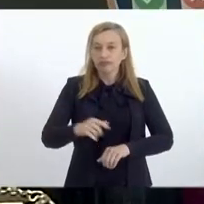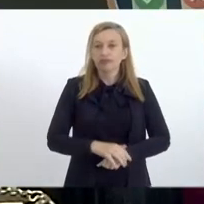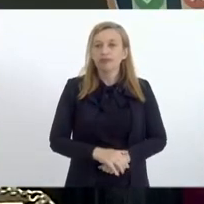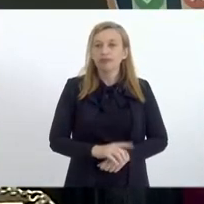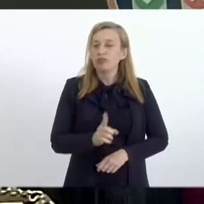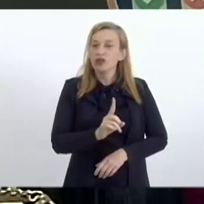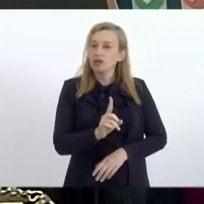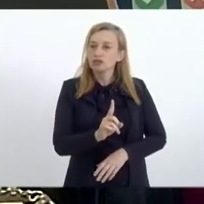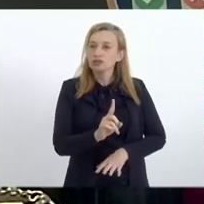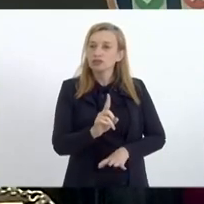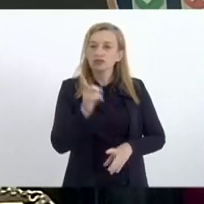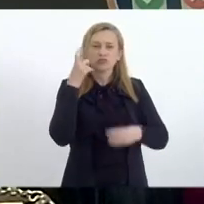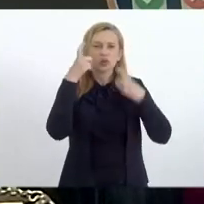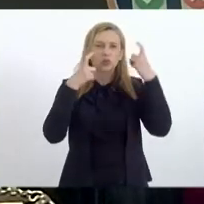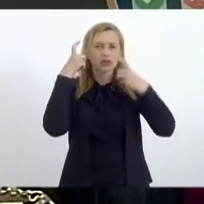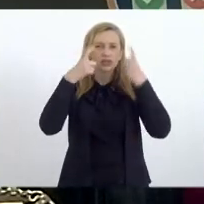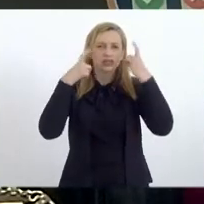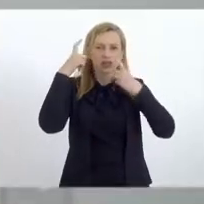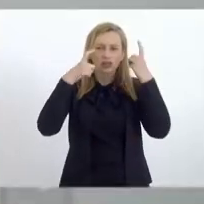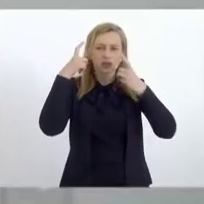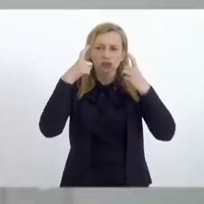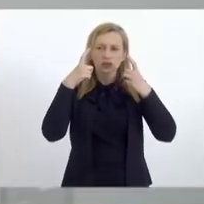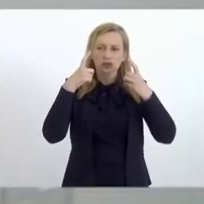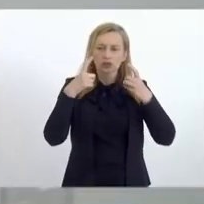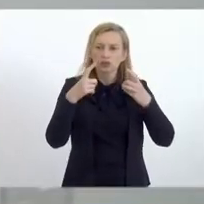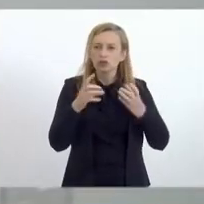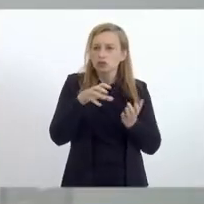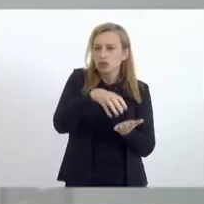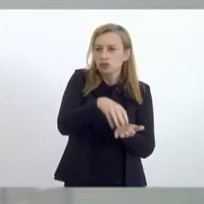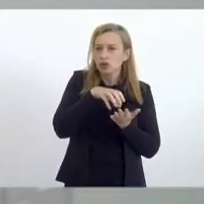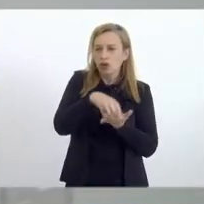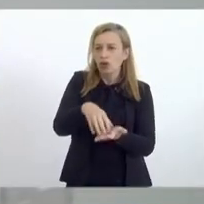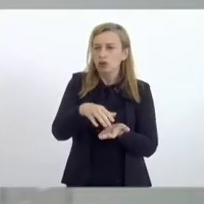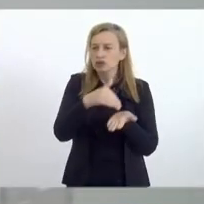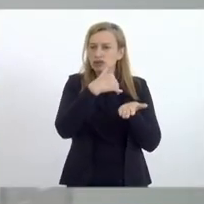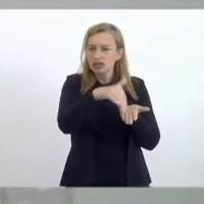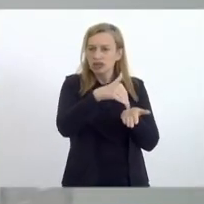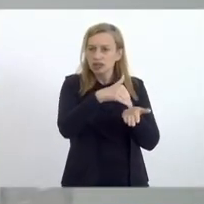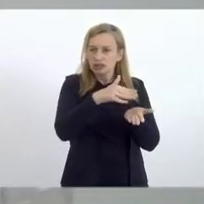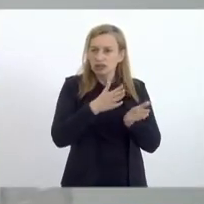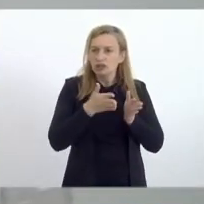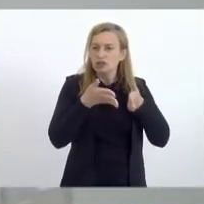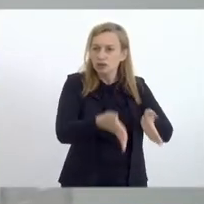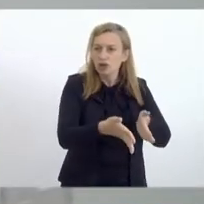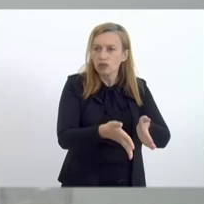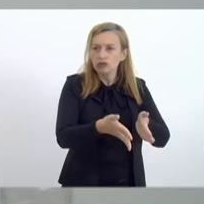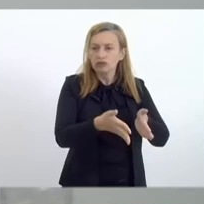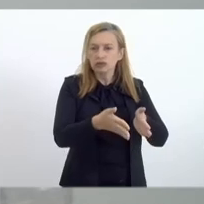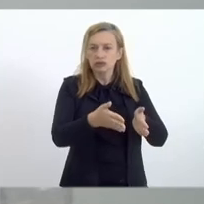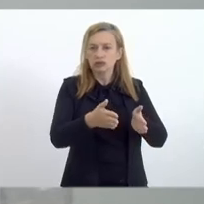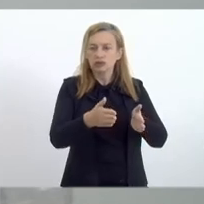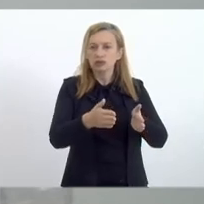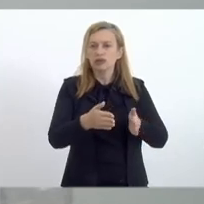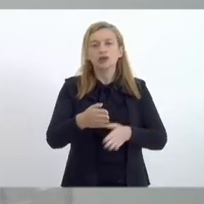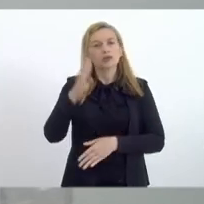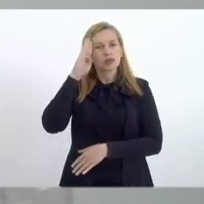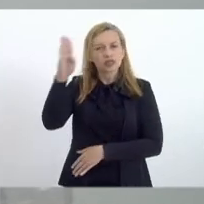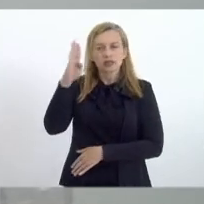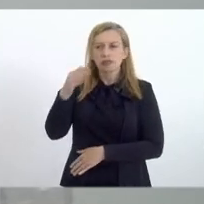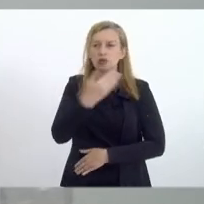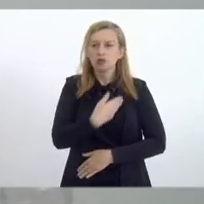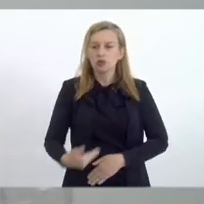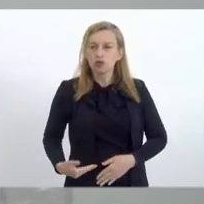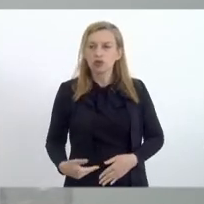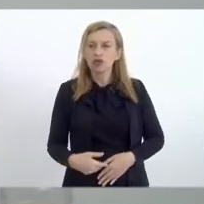não tenho uma preocupação com esses órgãos e secretarias do eixo central do governo. Está do lado do deputado Luiz Paulo, foi vice-governador do